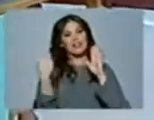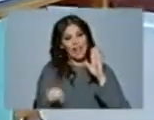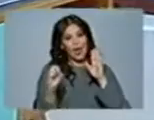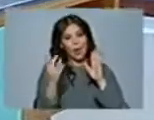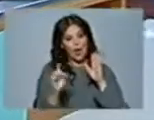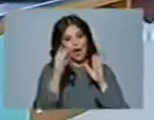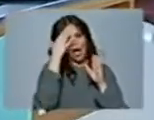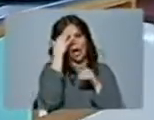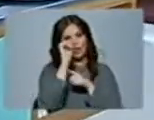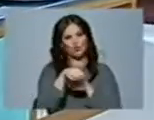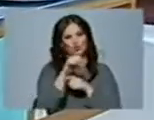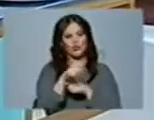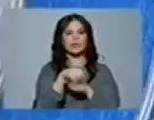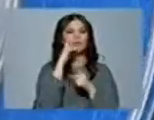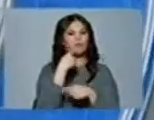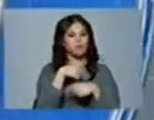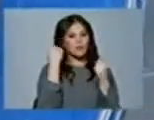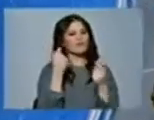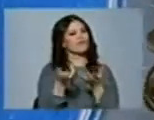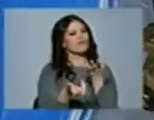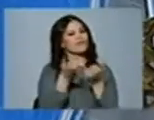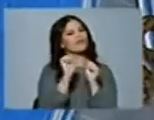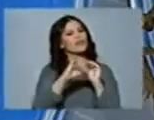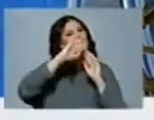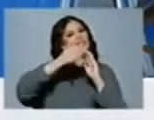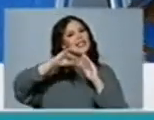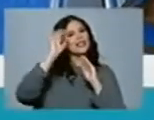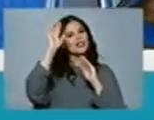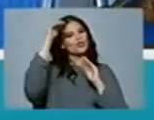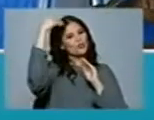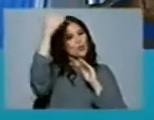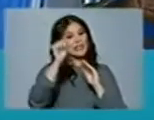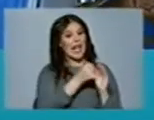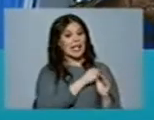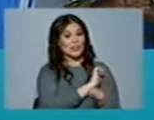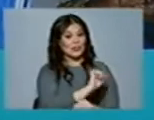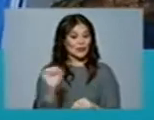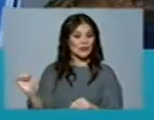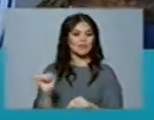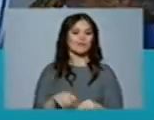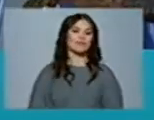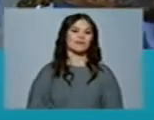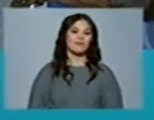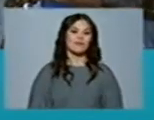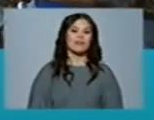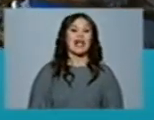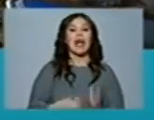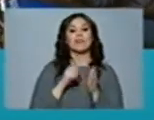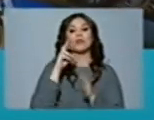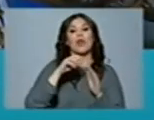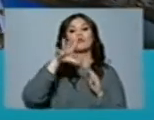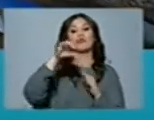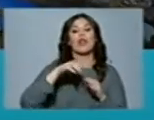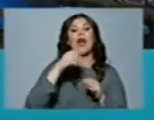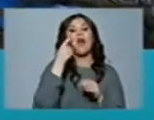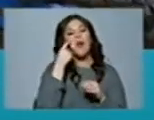Então vamos lá passar para que possa fazer o verdadeiro cozido transmontano em sua casa. Isto, mas tem que ir atrás dos montes buscar os ingredientes. Tem que ir lá, tem que ir lá provar.